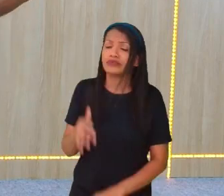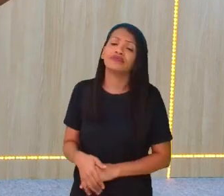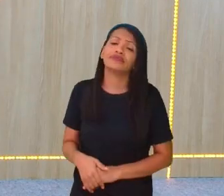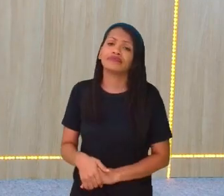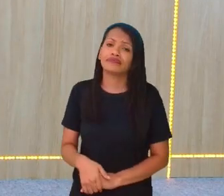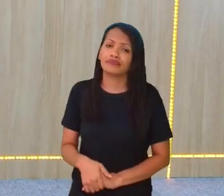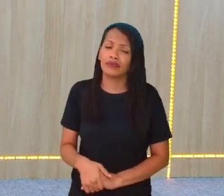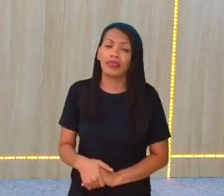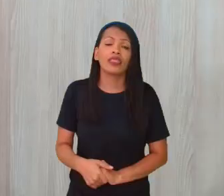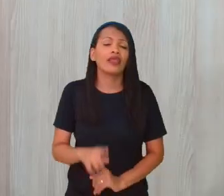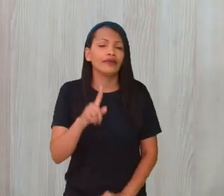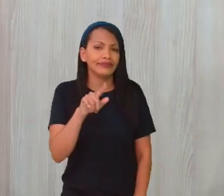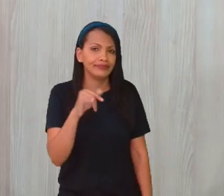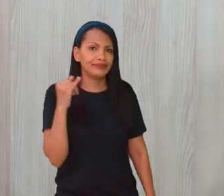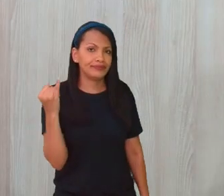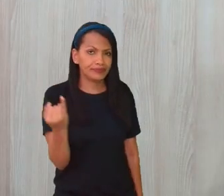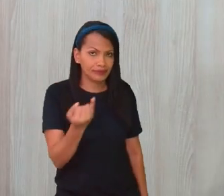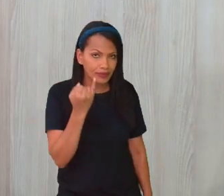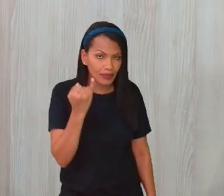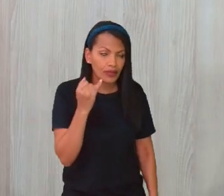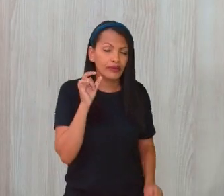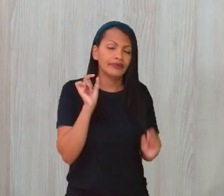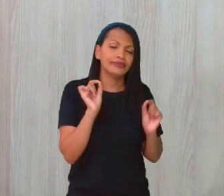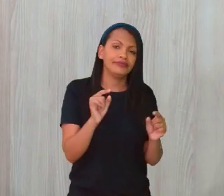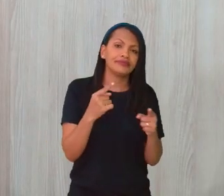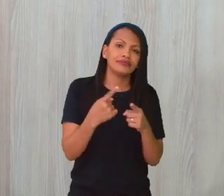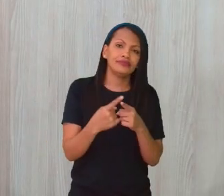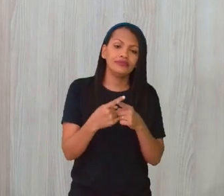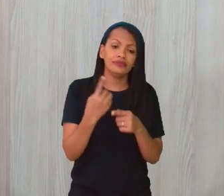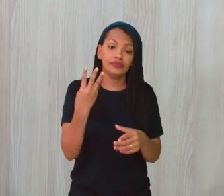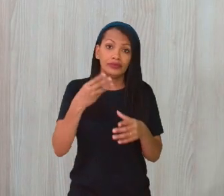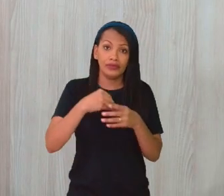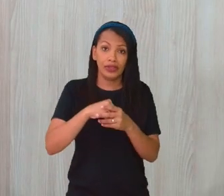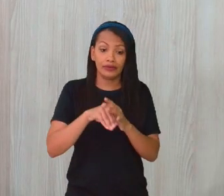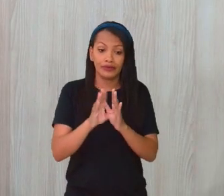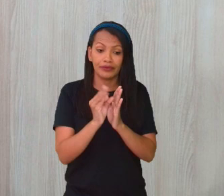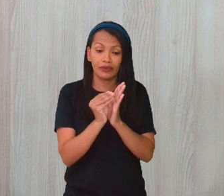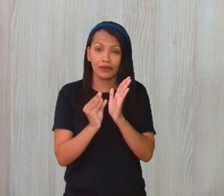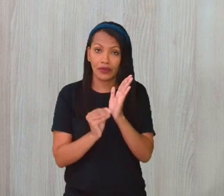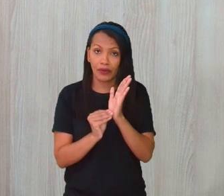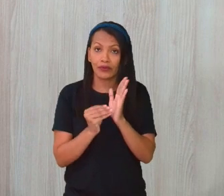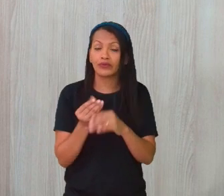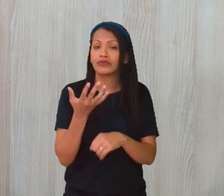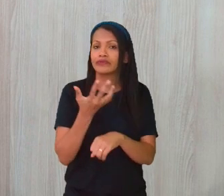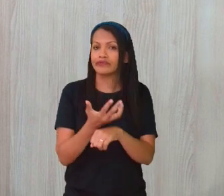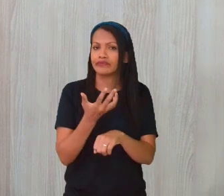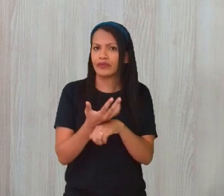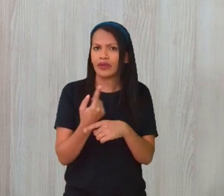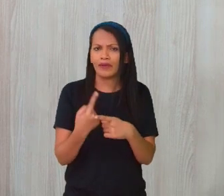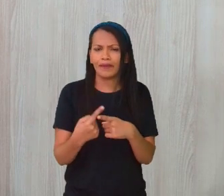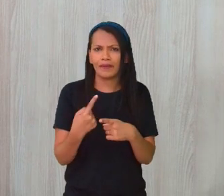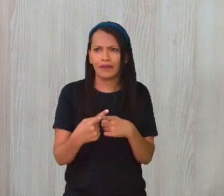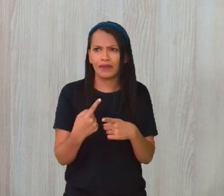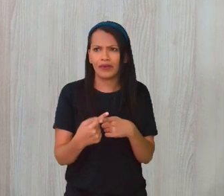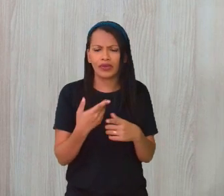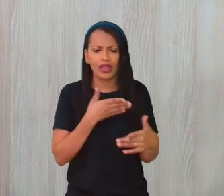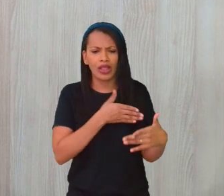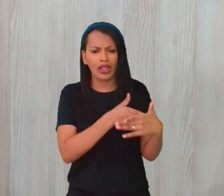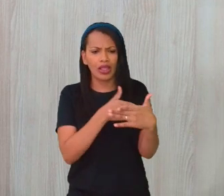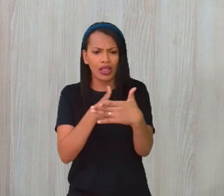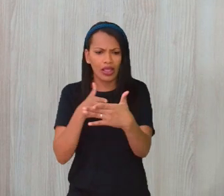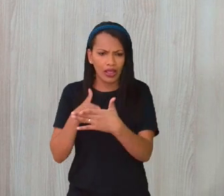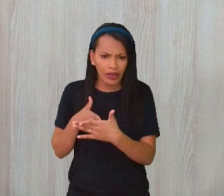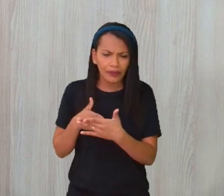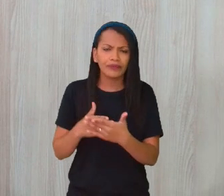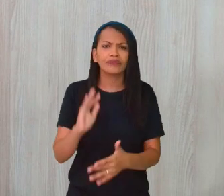justamente porque é muito importante a gente estar trabalhando essas questões dentro dos currículos educacionais para quebrar um pouco essa barreira, né?